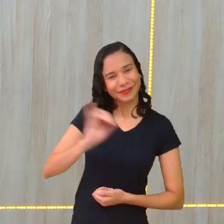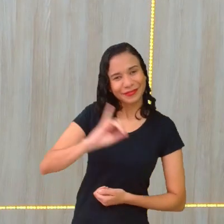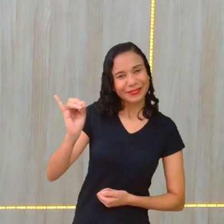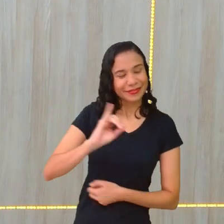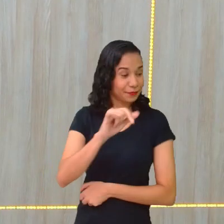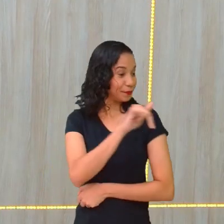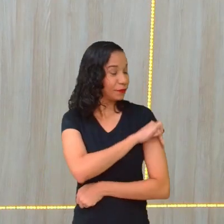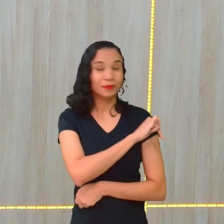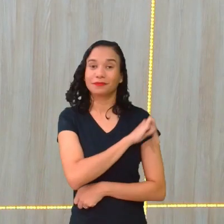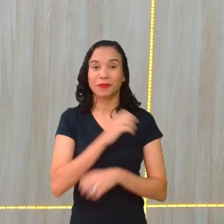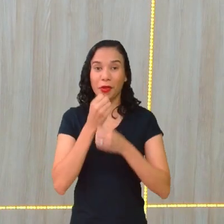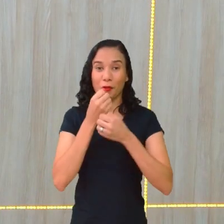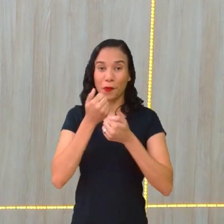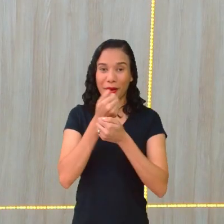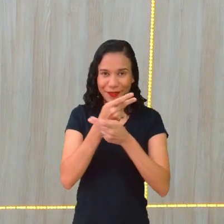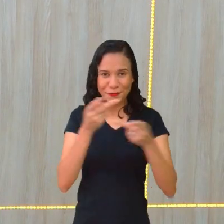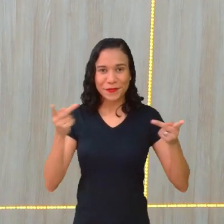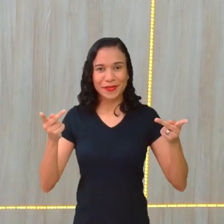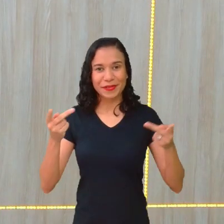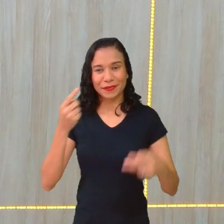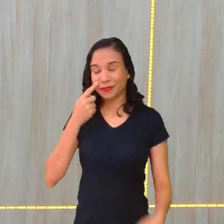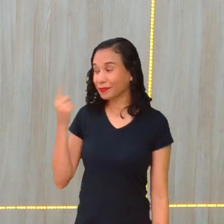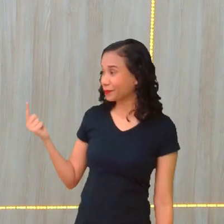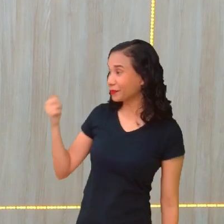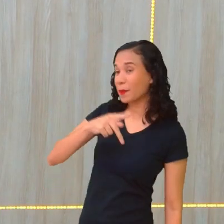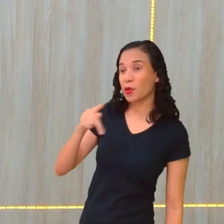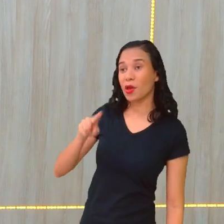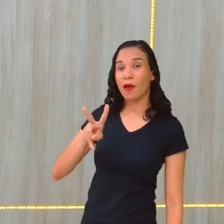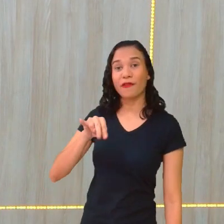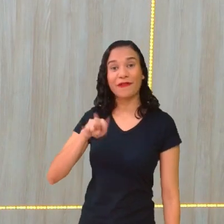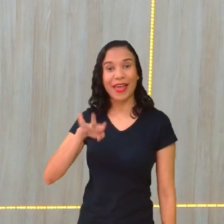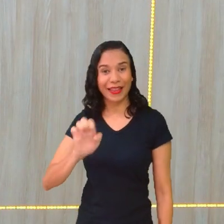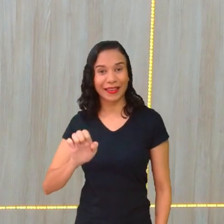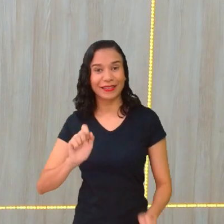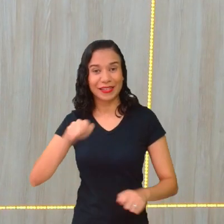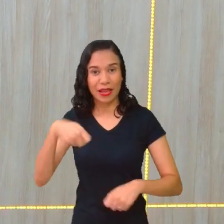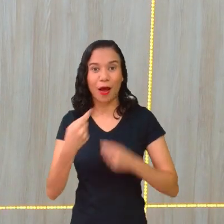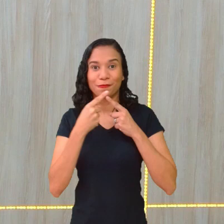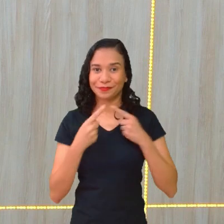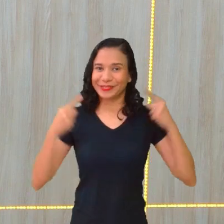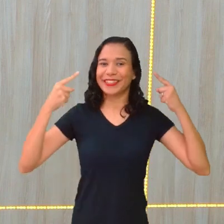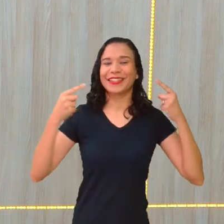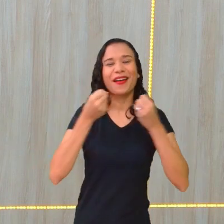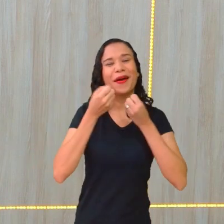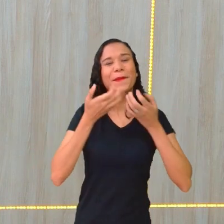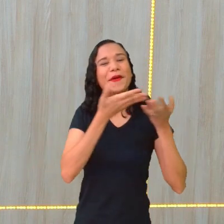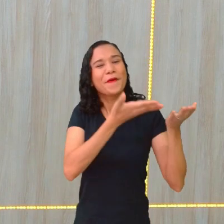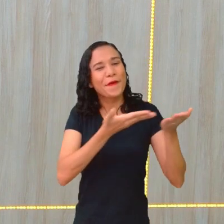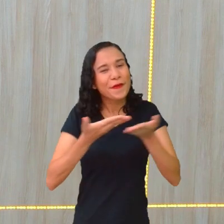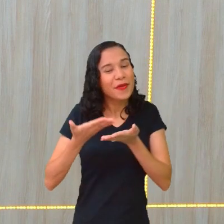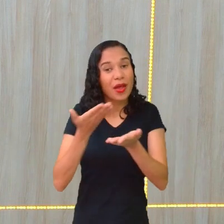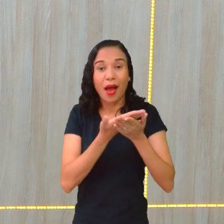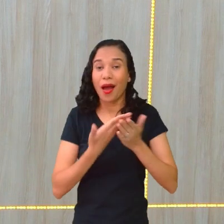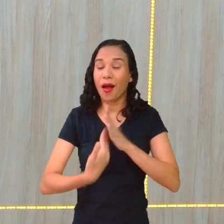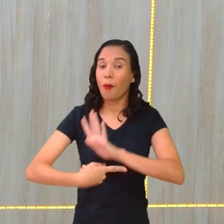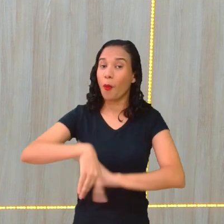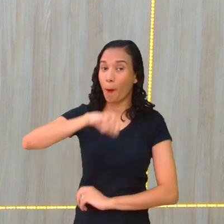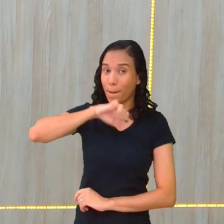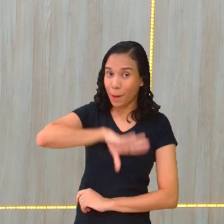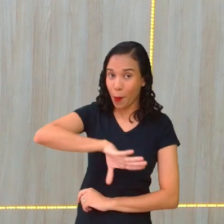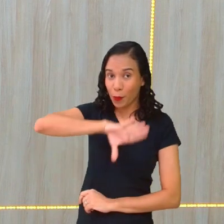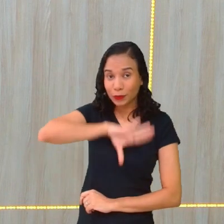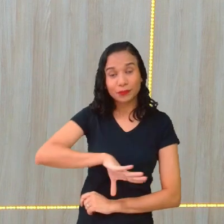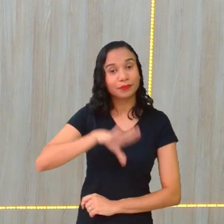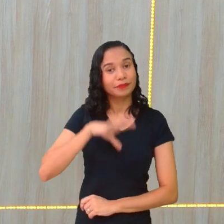Olá, sétimo ano, tudo bem com vocês? Eu sou Viviane Santos e esse é o meu sinal. Sejam todos bem-vindos à aula de língua portuguesa, tá